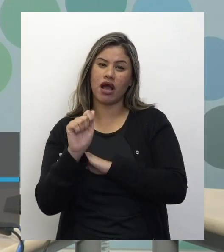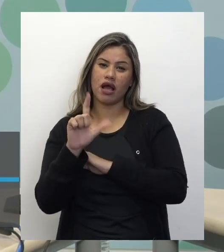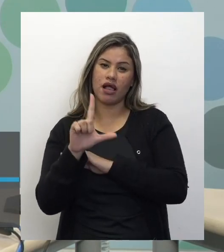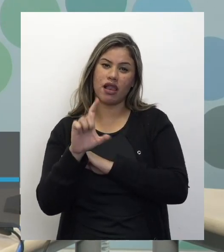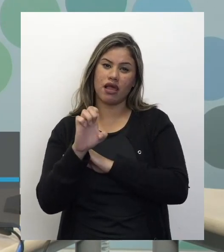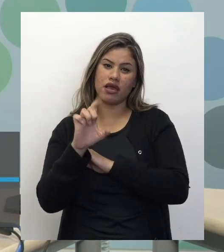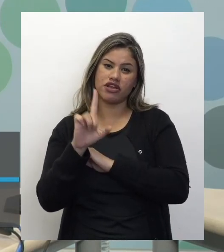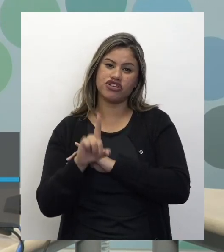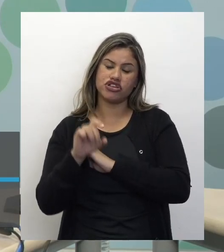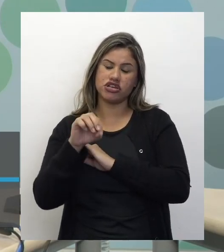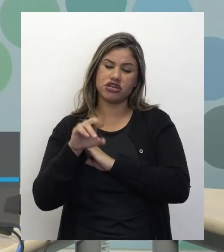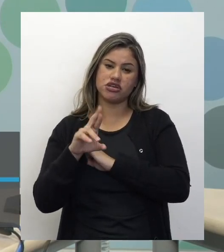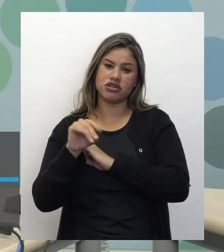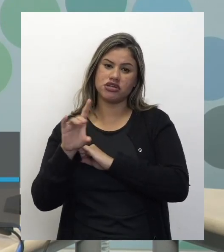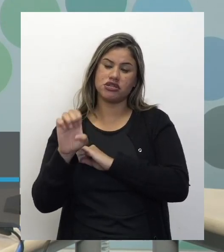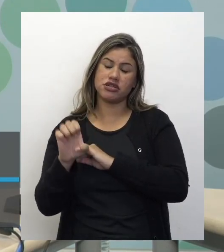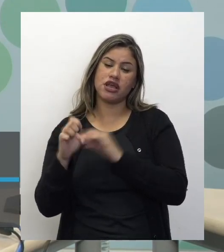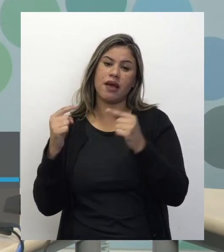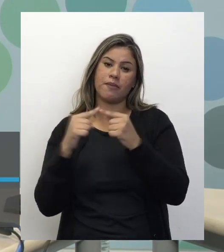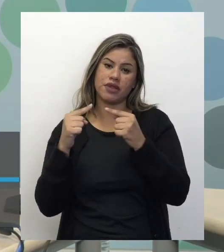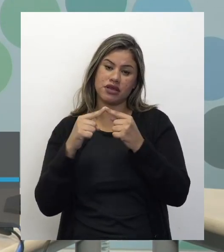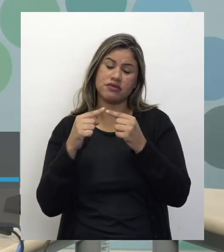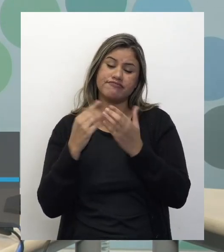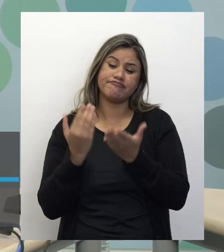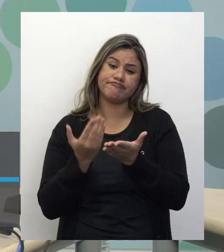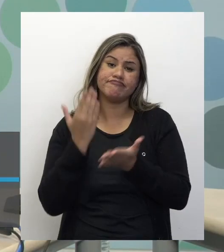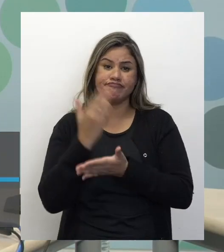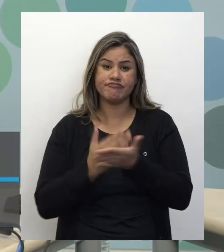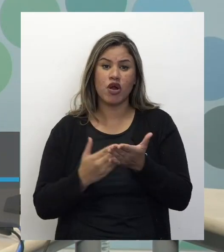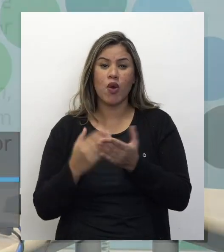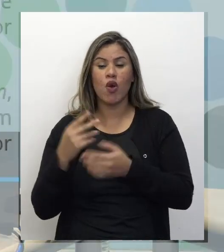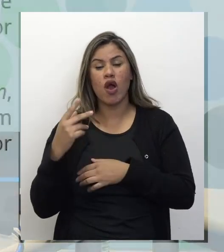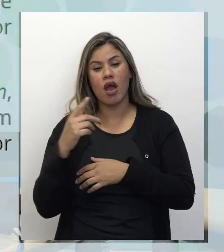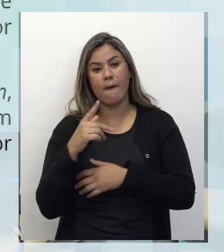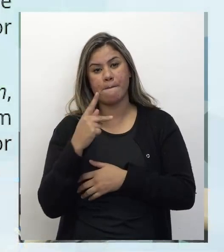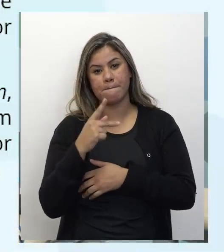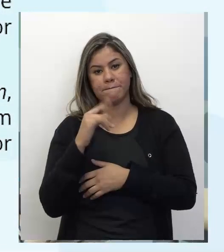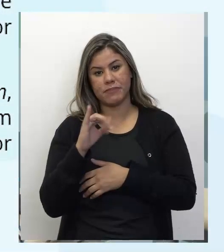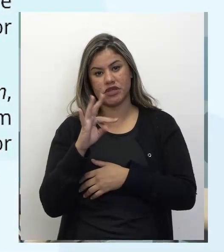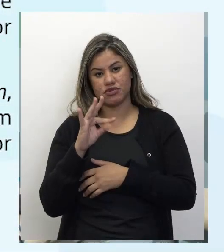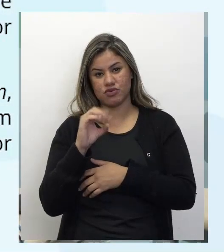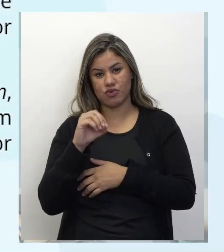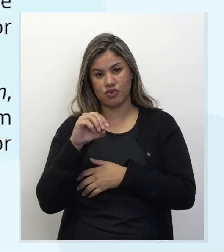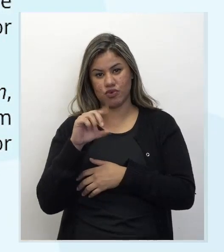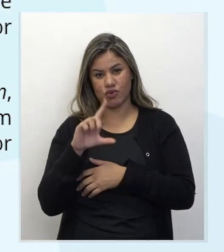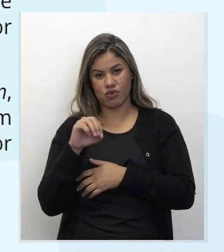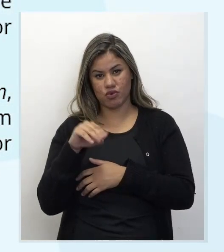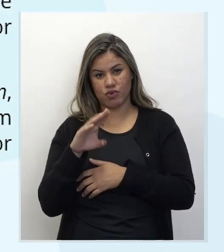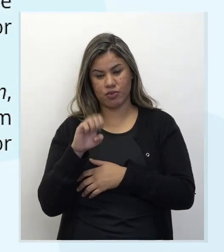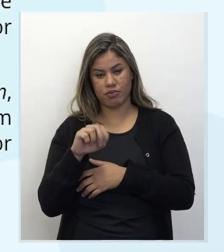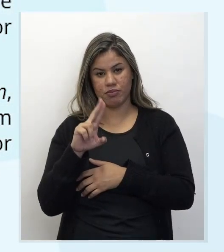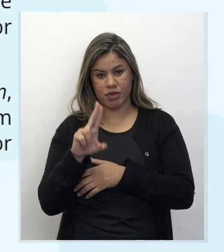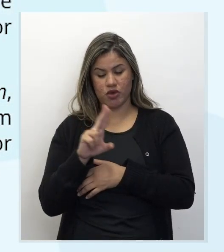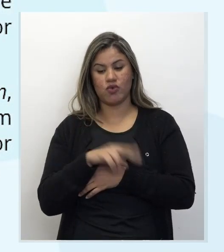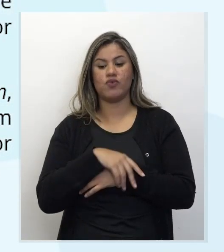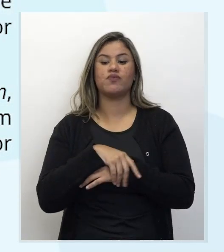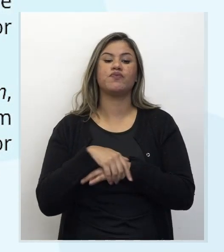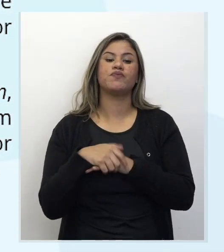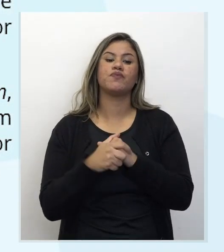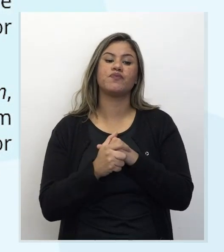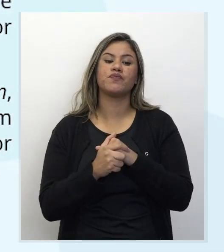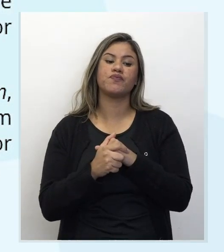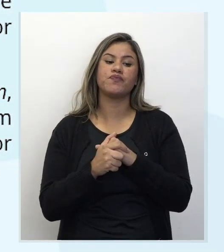foi um dos herdeiros, vamos dizer assim, do Império de Alexandre, tá? Vamos voltar lá na nossa tela. A